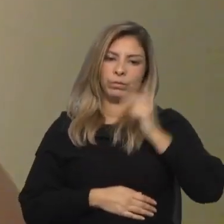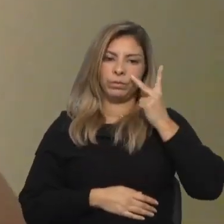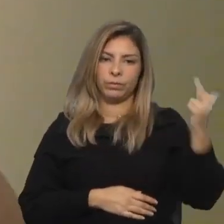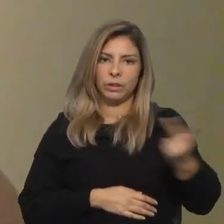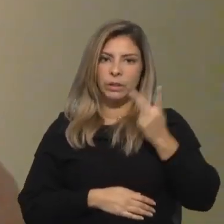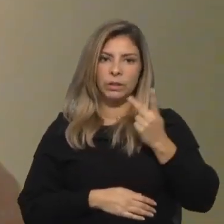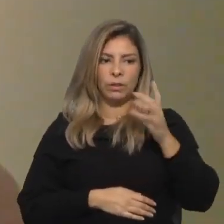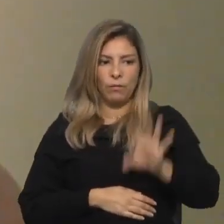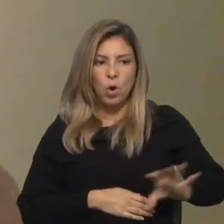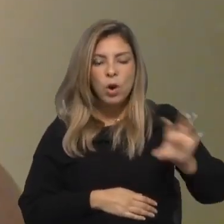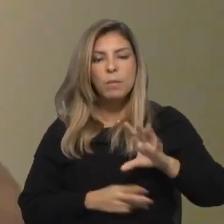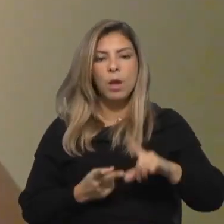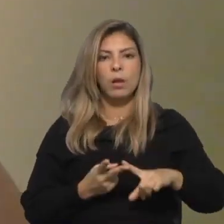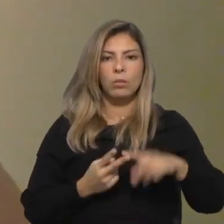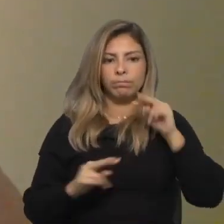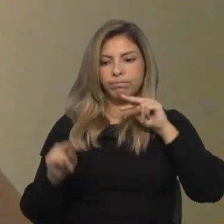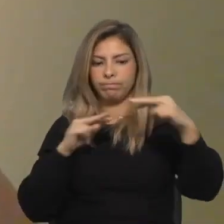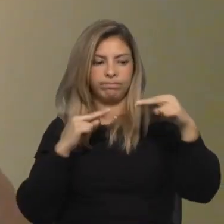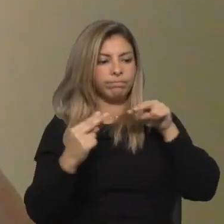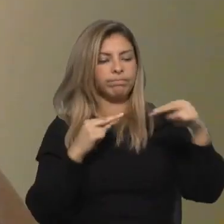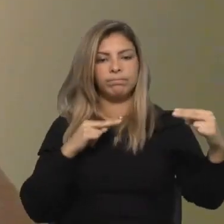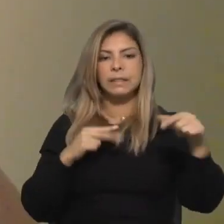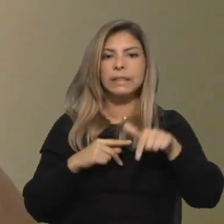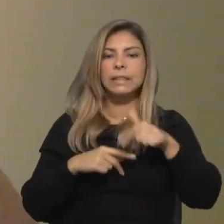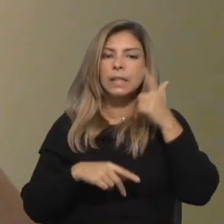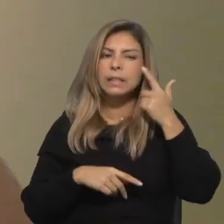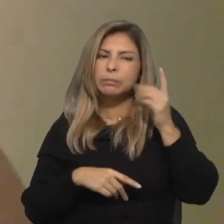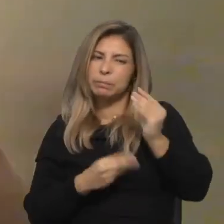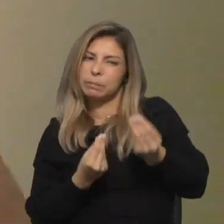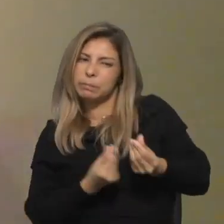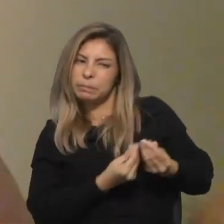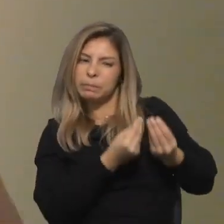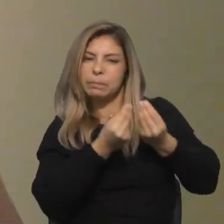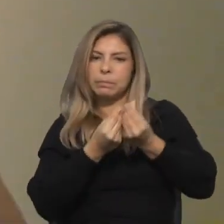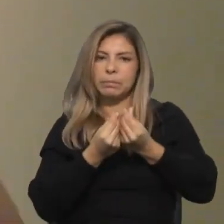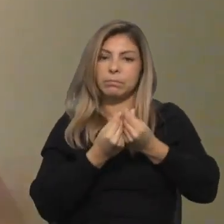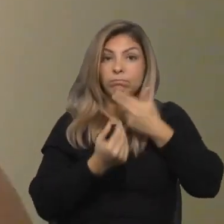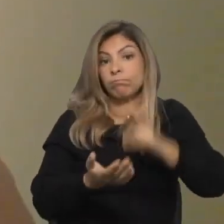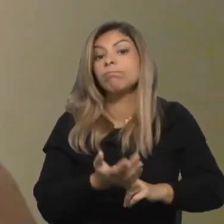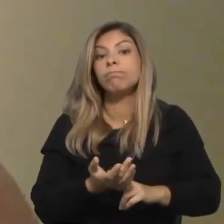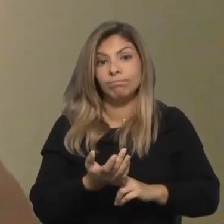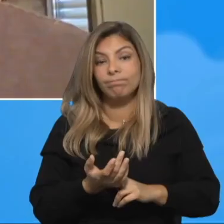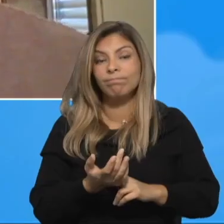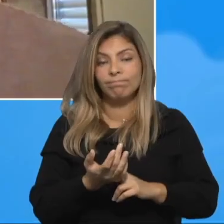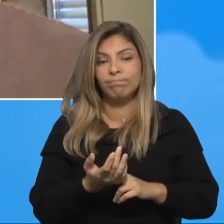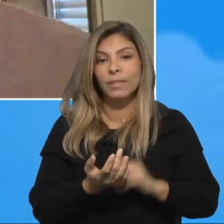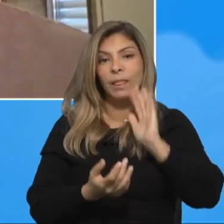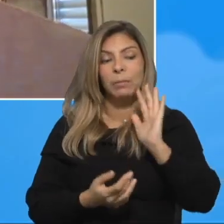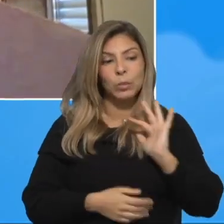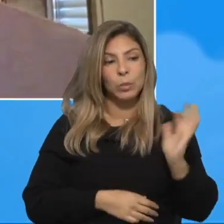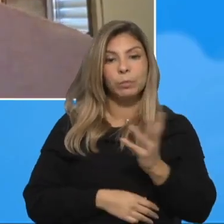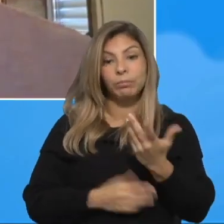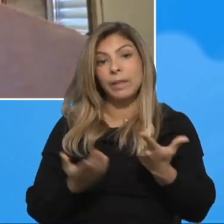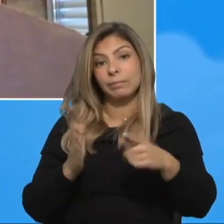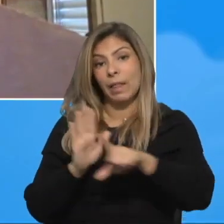como nós olhamos e a percepção que temos perante a realidade que nos envolve. Neste caso seria o pacote